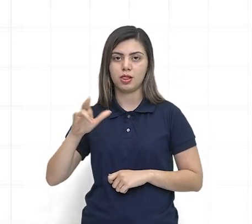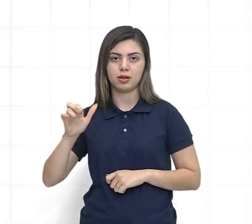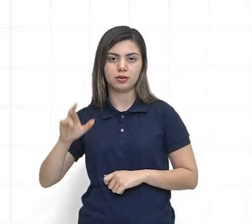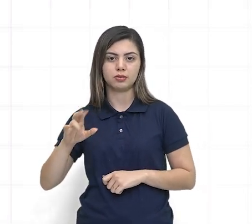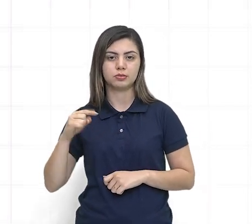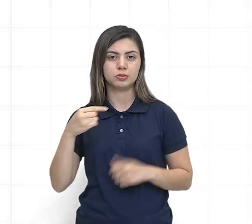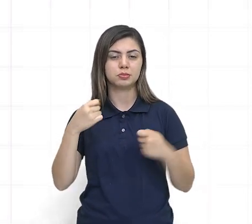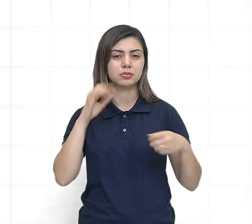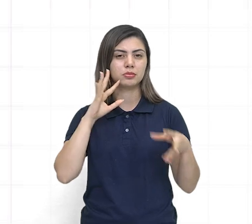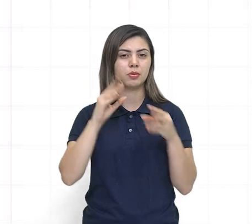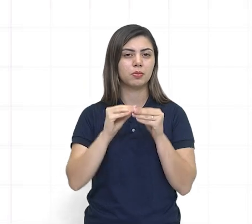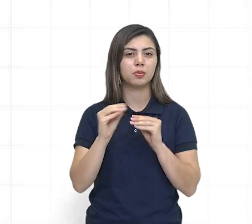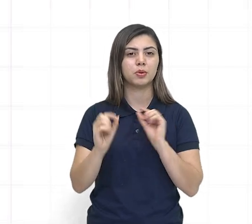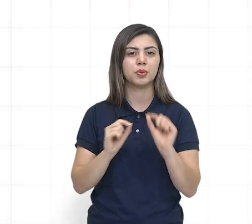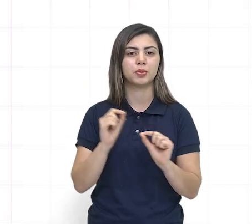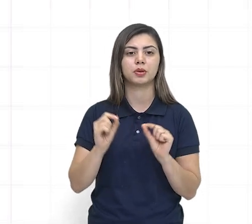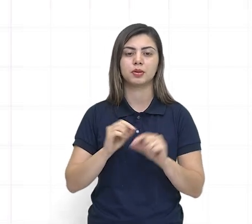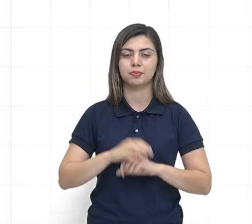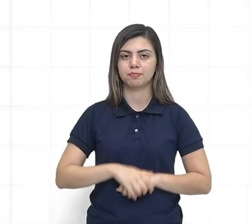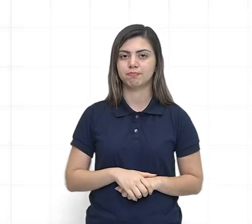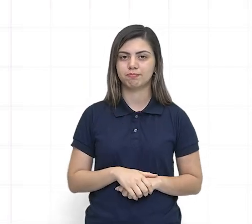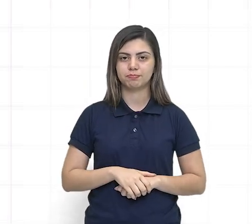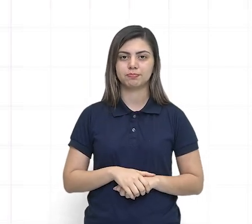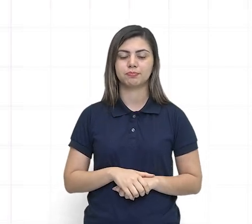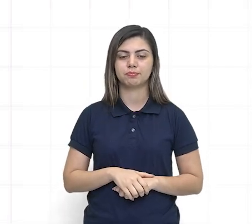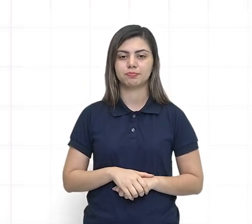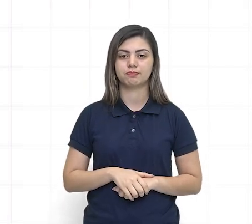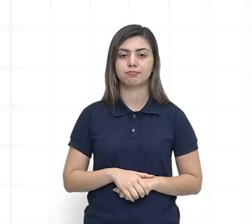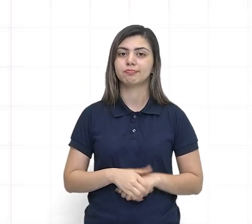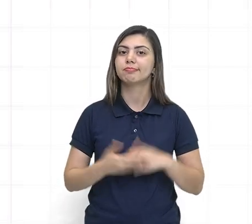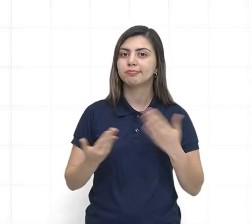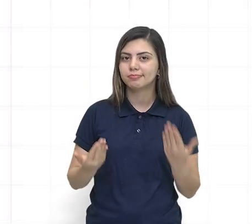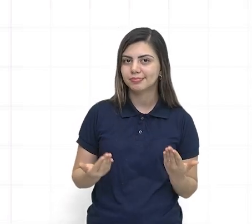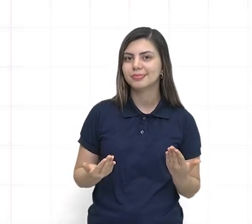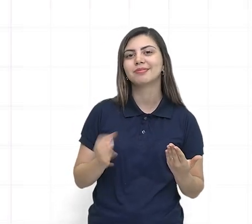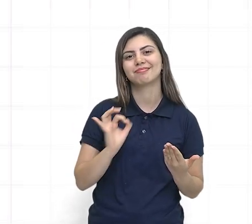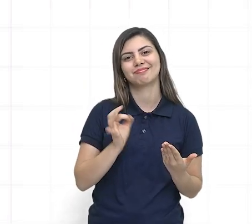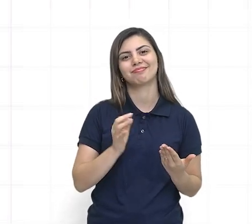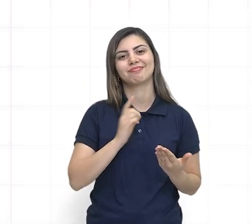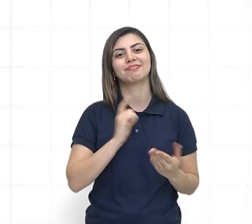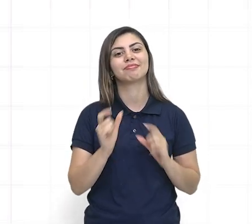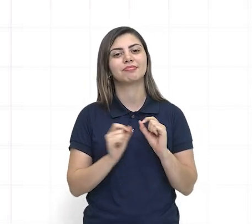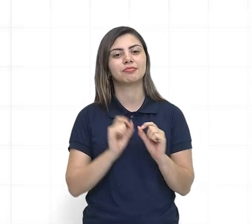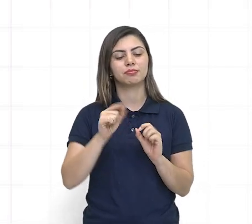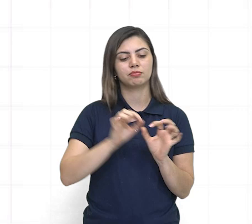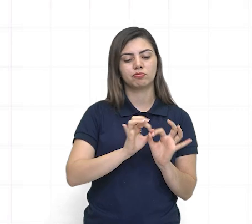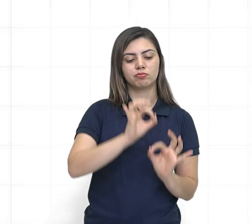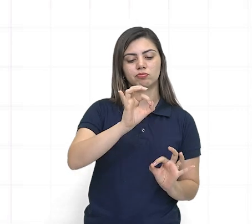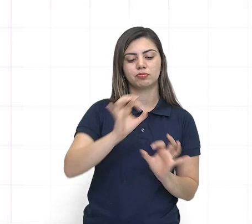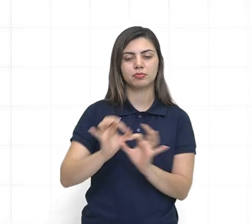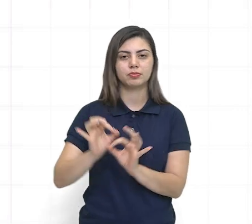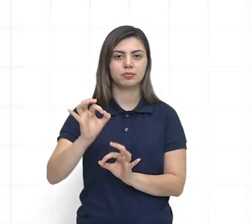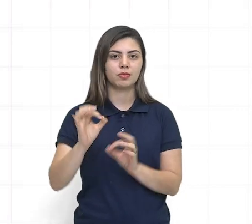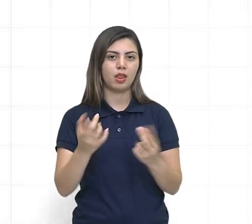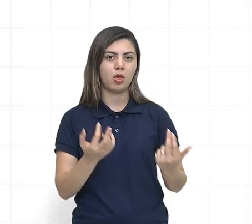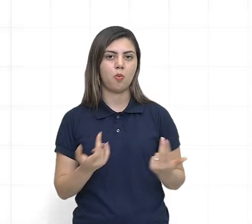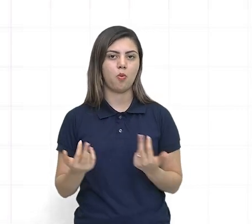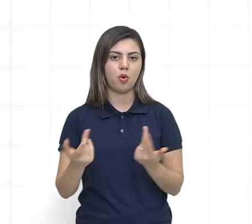mente que esse polígono possui o quê? Lados iguais, certo?